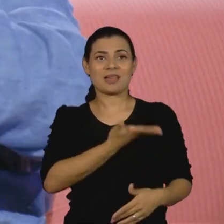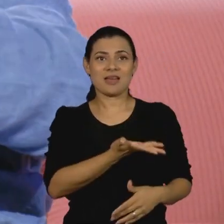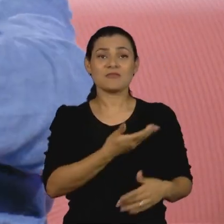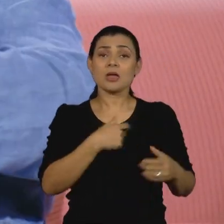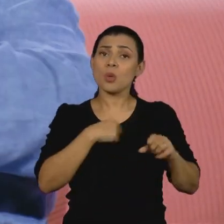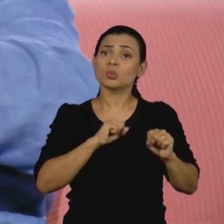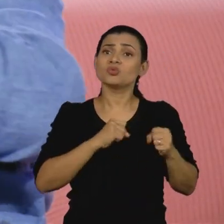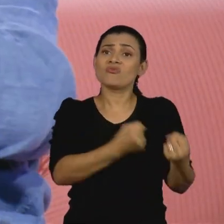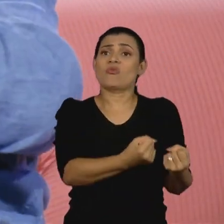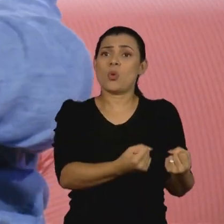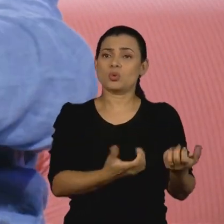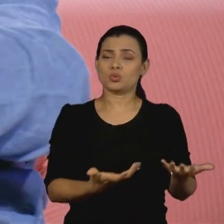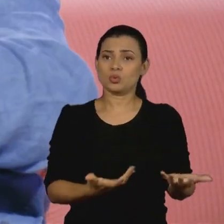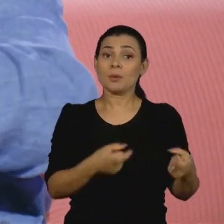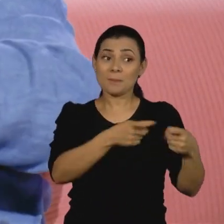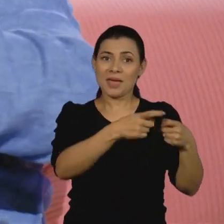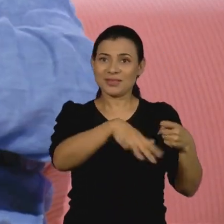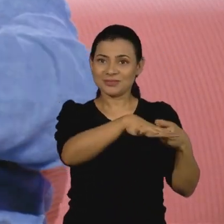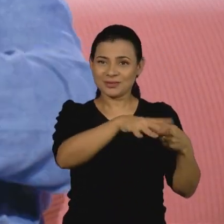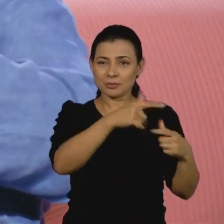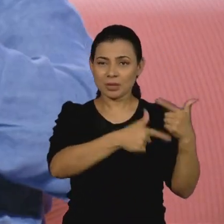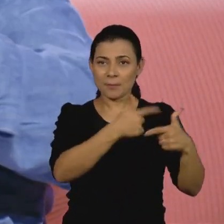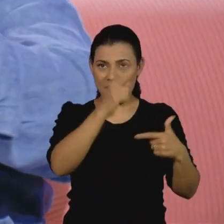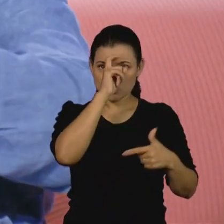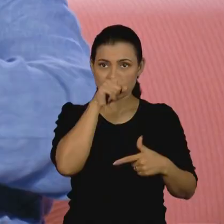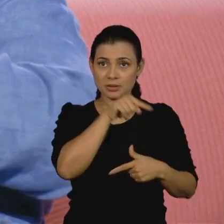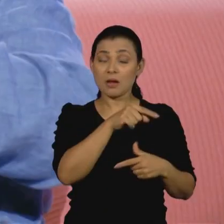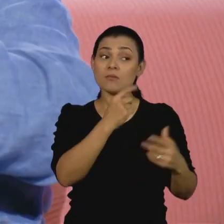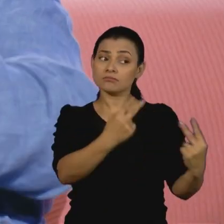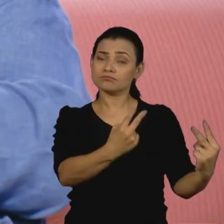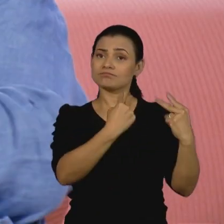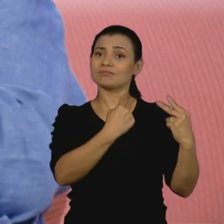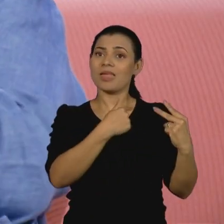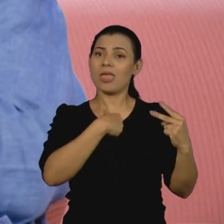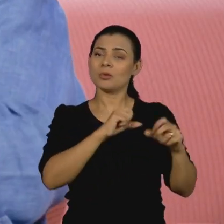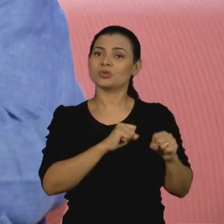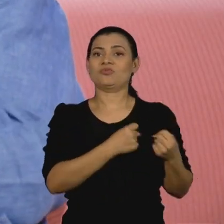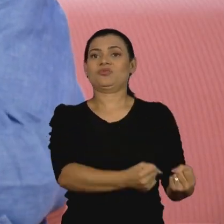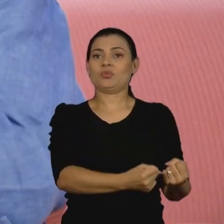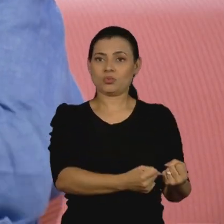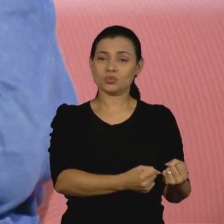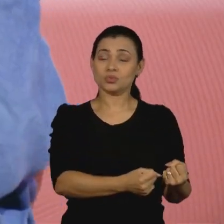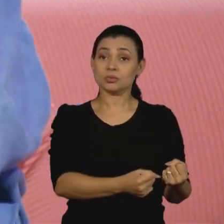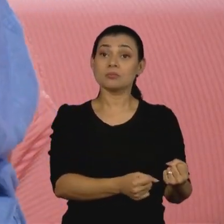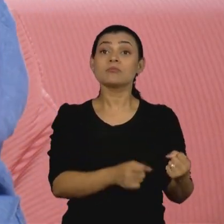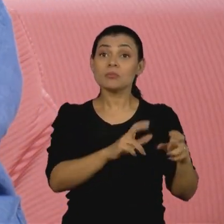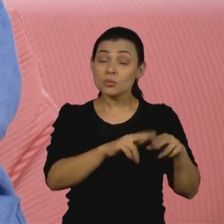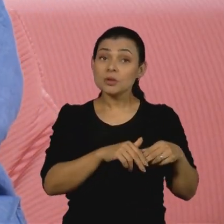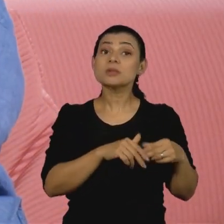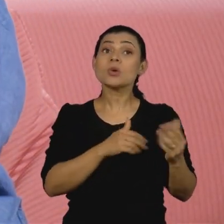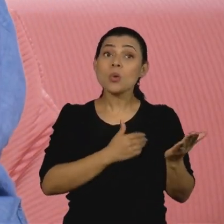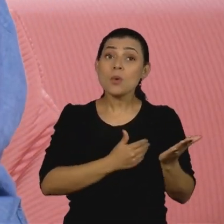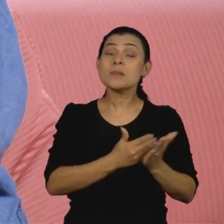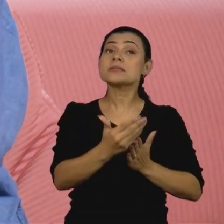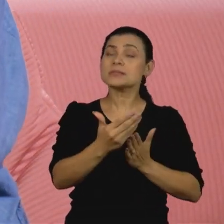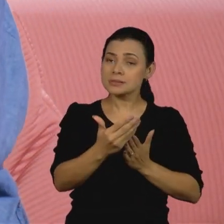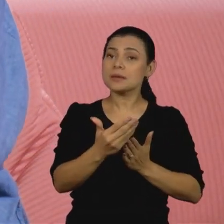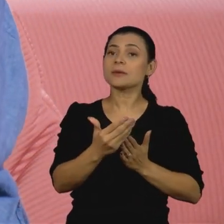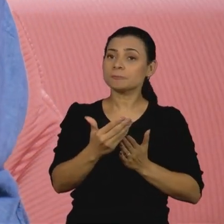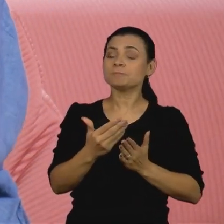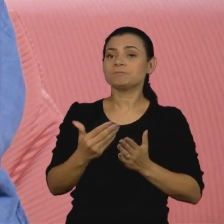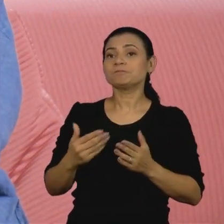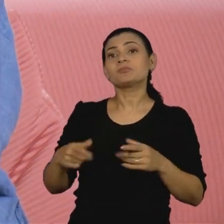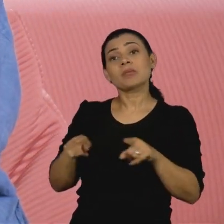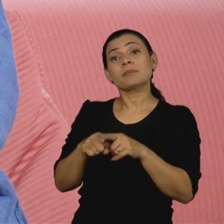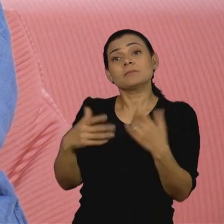aquele esforço também, os médicos do hospital viam o esforço que eu tinha ali e tal e coisa. E aí, então, eu fui